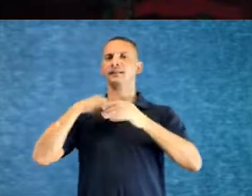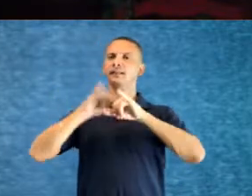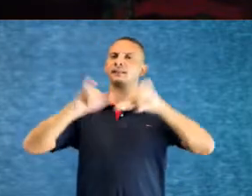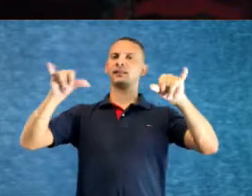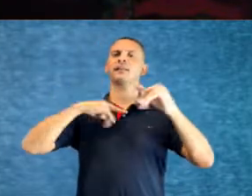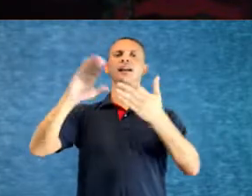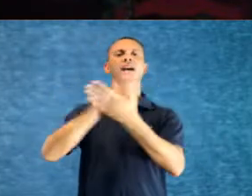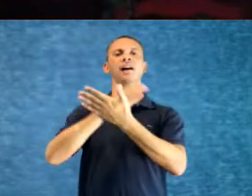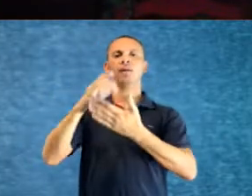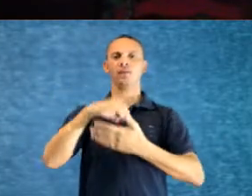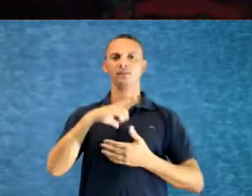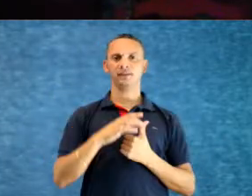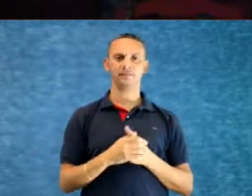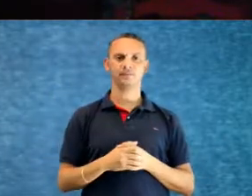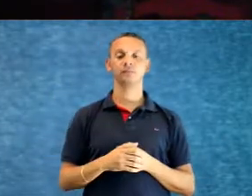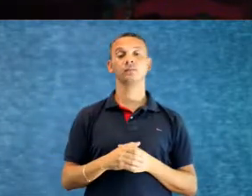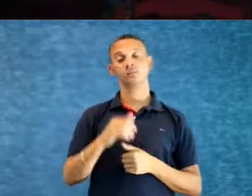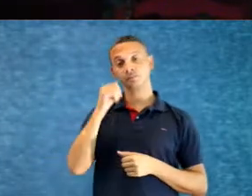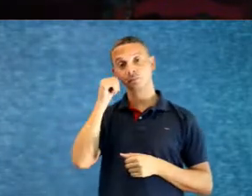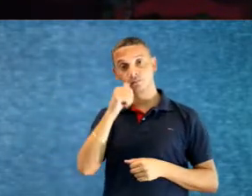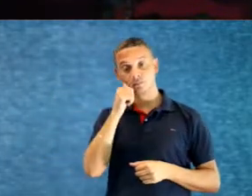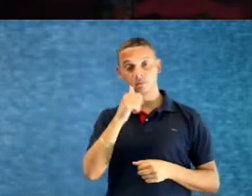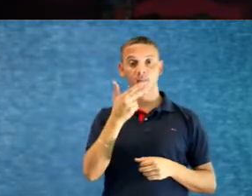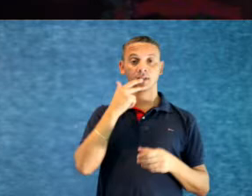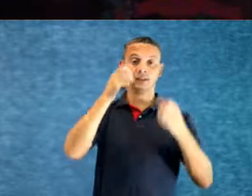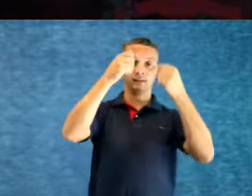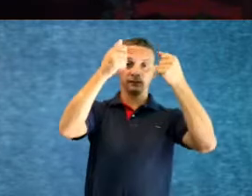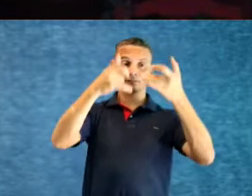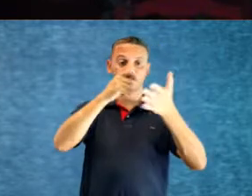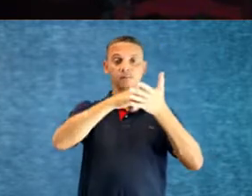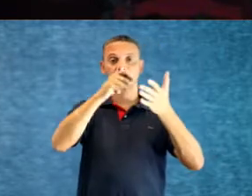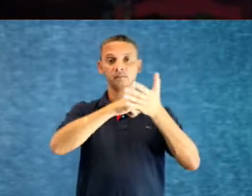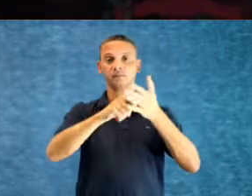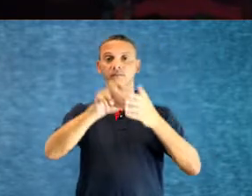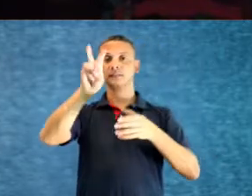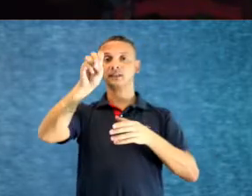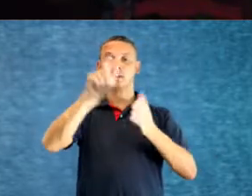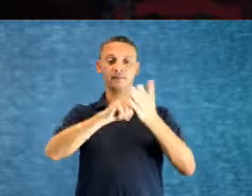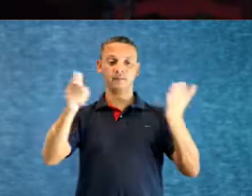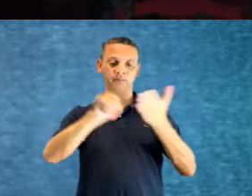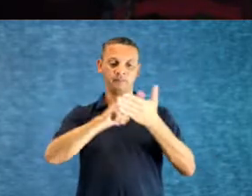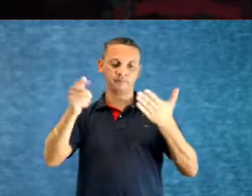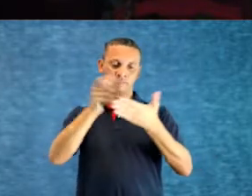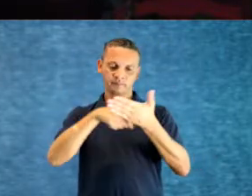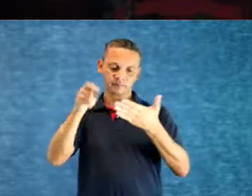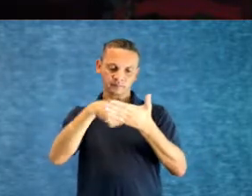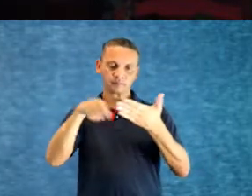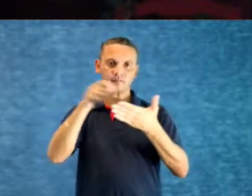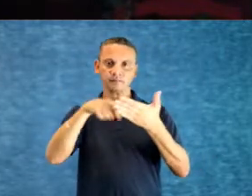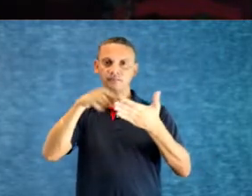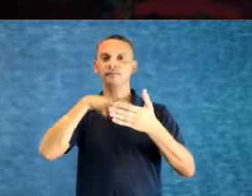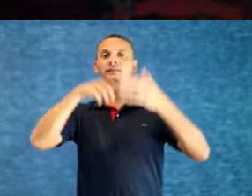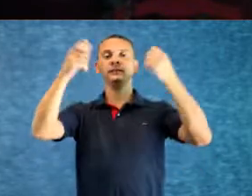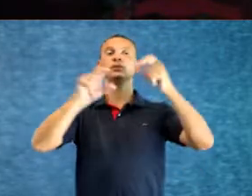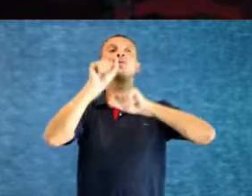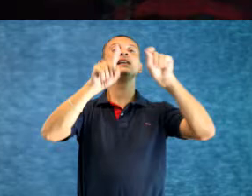positivista, e também cita Augusto Comte. Né? Não se tornou como os positivistas queriam,